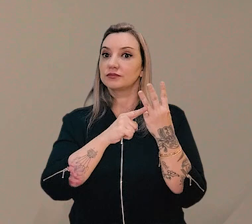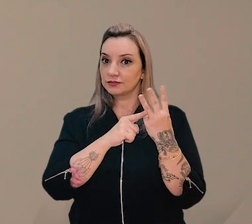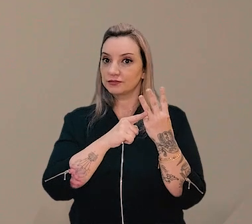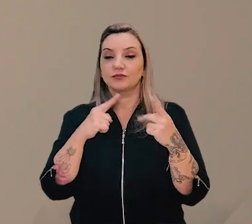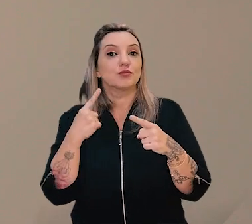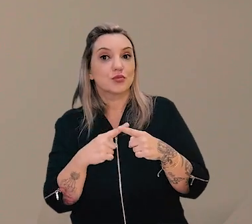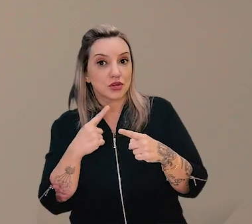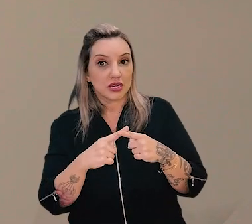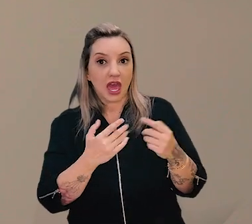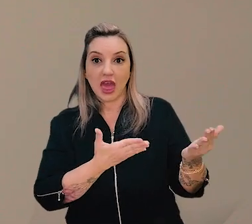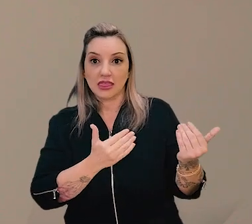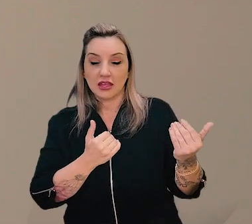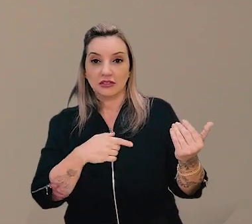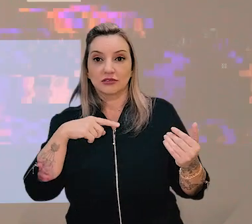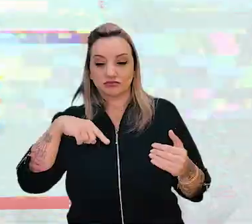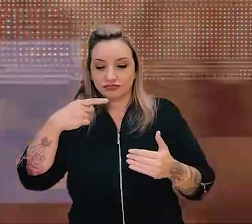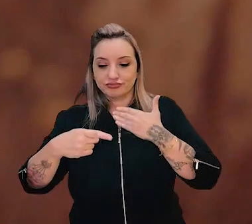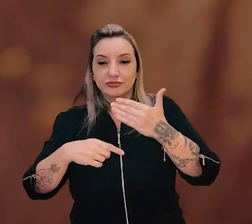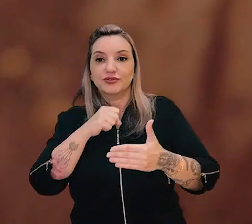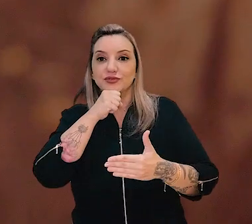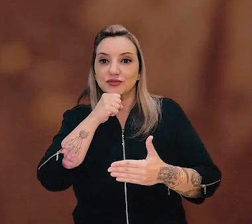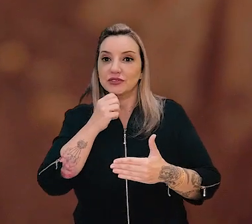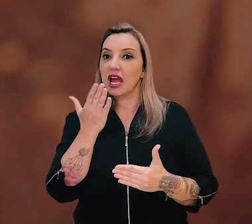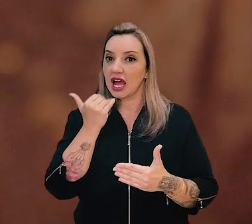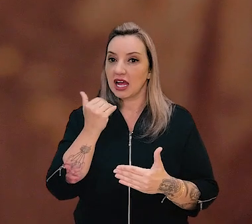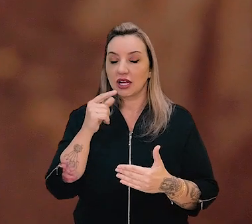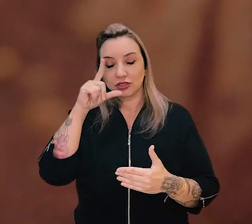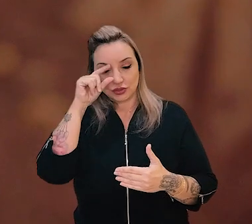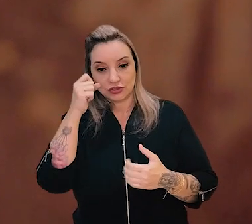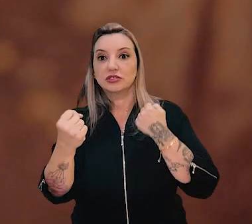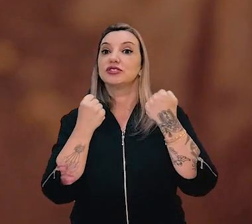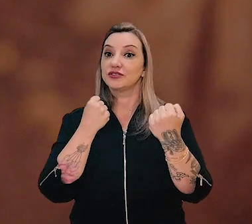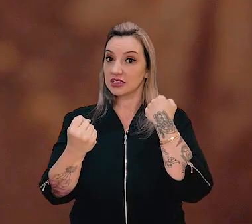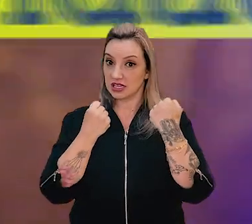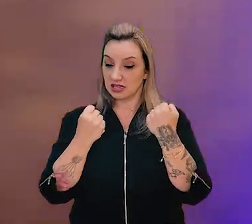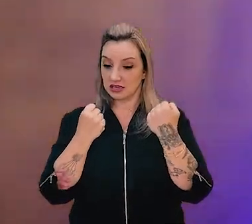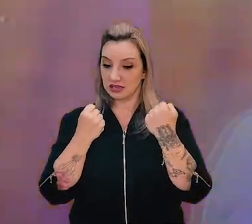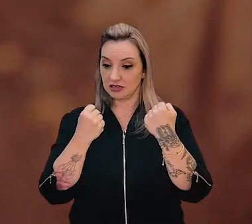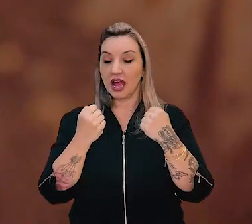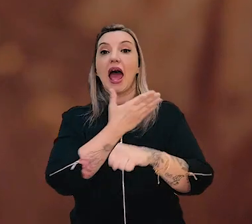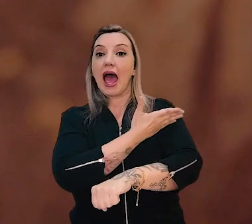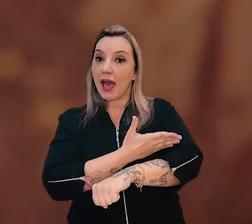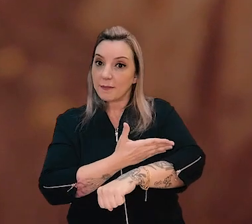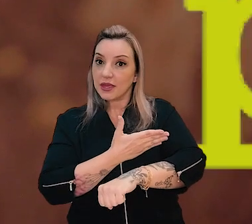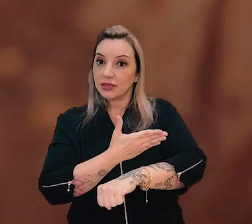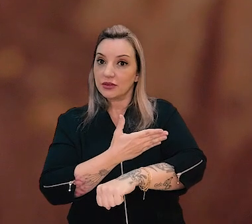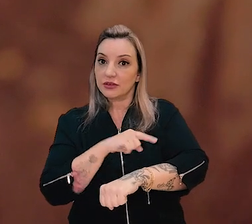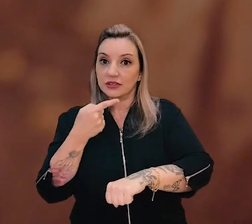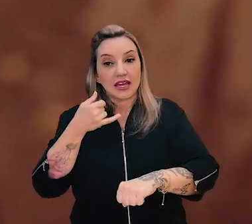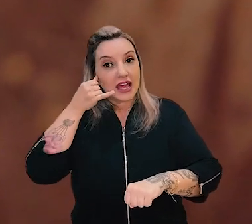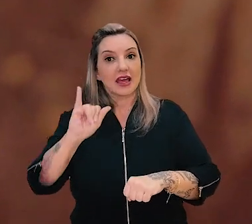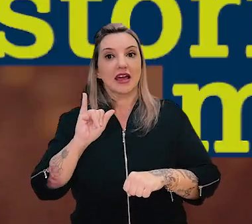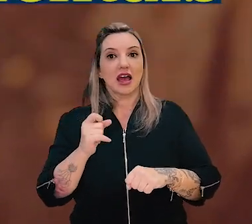Por quê? Os adolescentes vão envelhecendo, alimentação, sono e atividade física vira hábito, e aí a gente